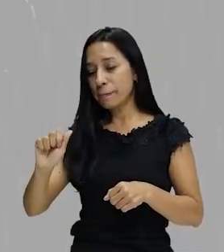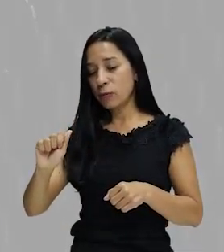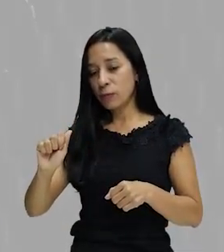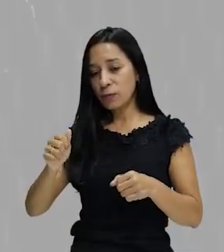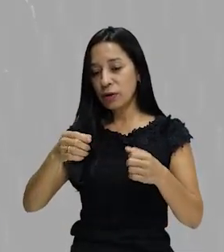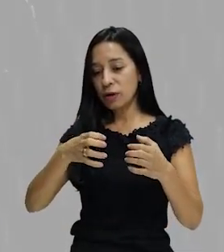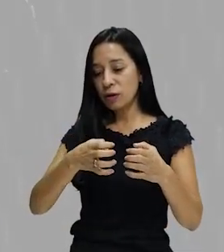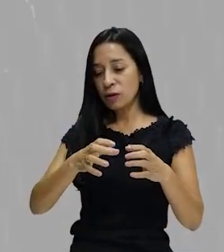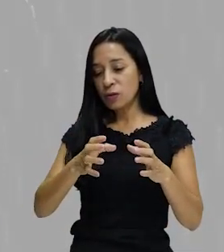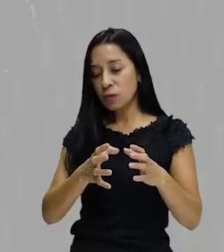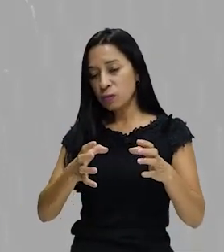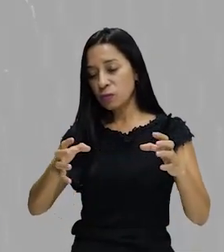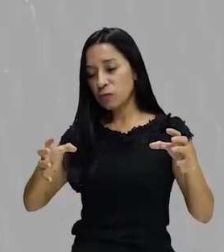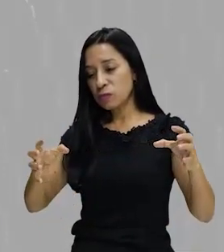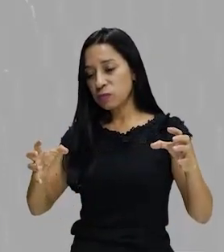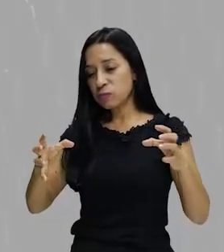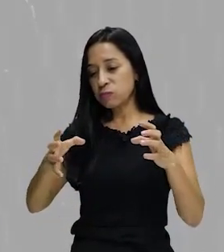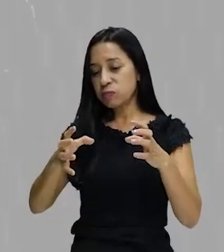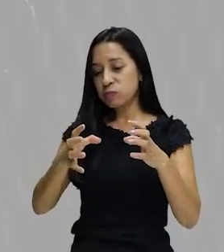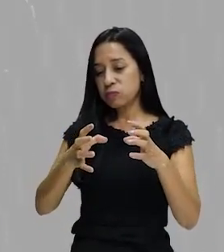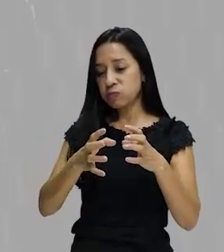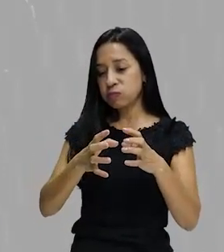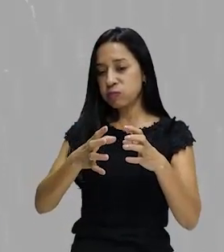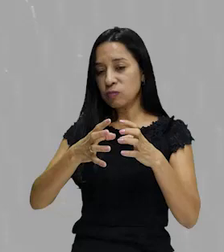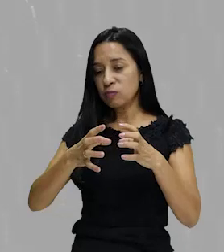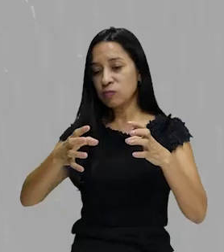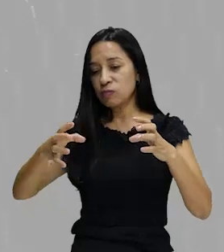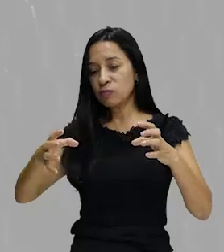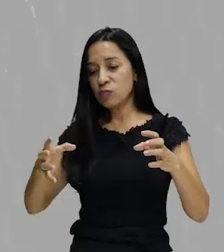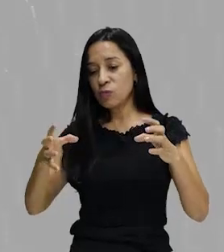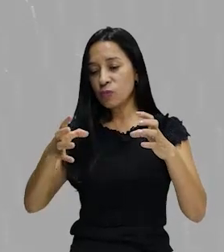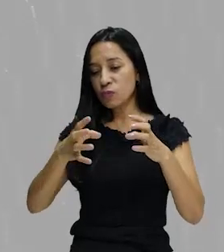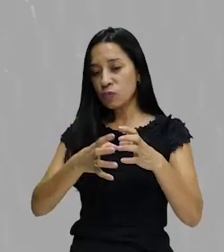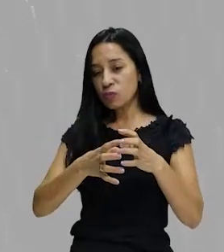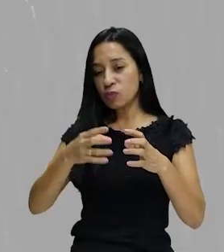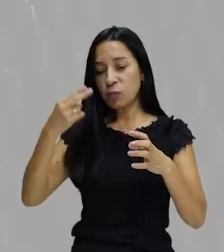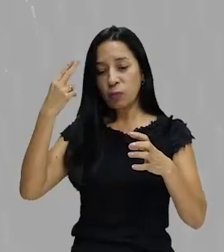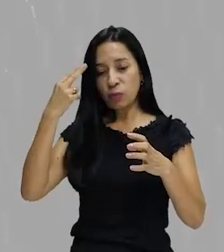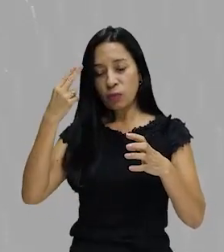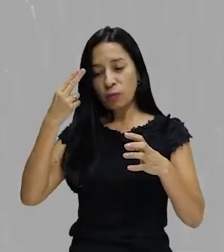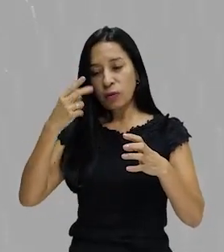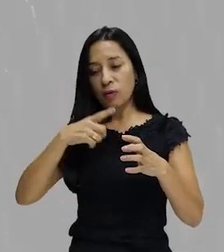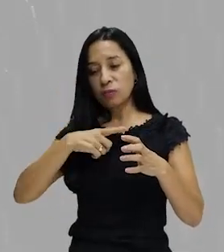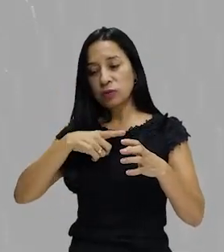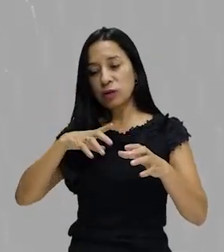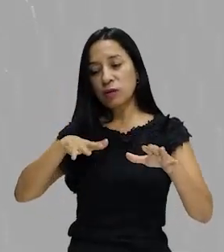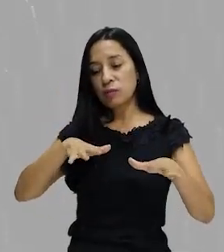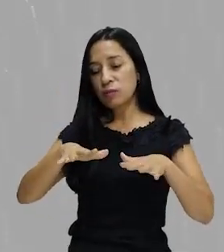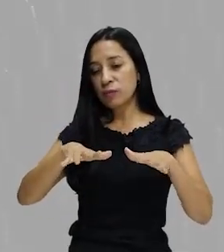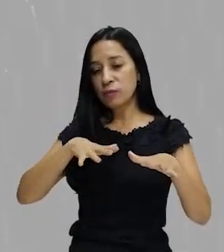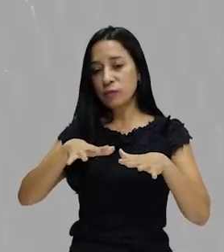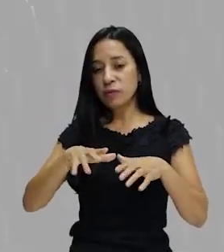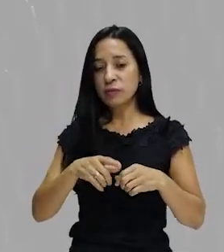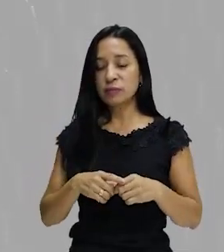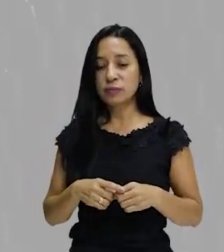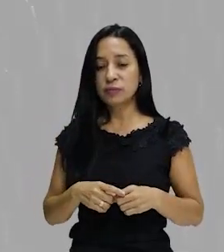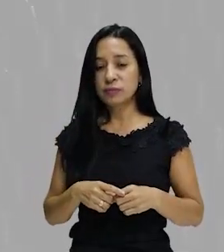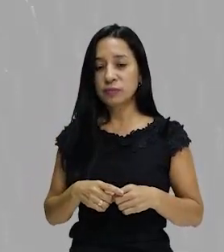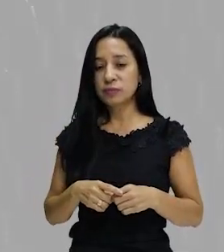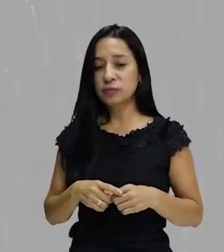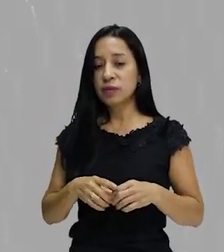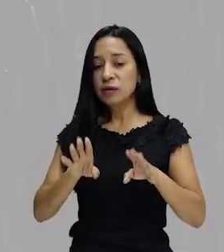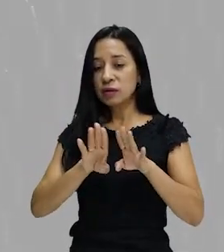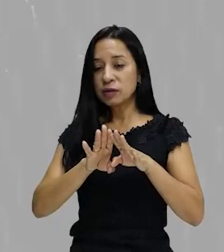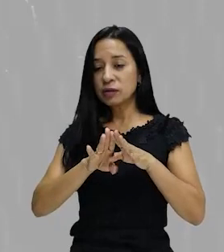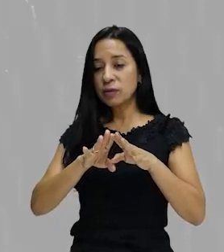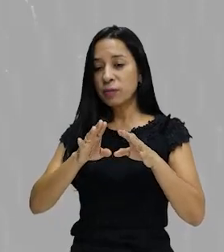e ela retorna para o seu tamanho original. Quando ela retorna para o tamanho original, gera um movimento. Já no estilingue, né? Já nessa tiradeira,